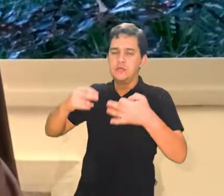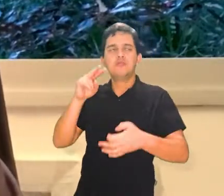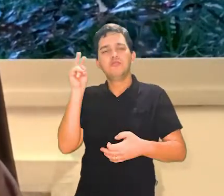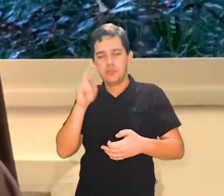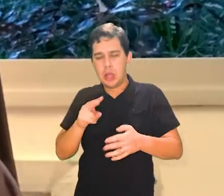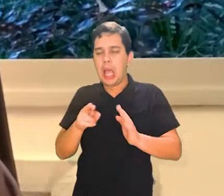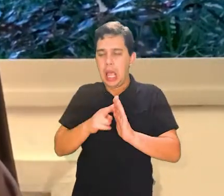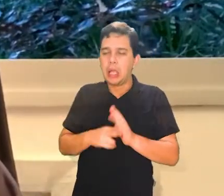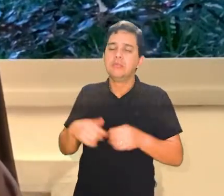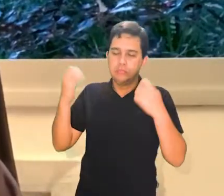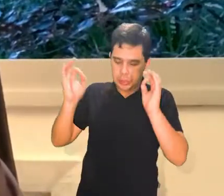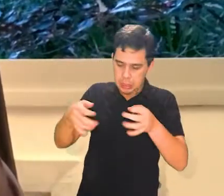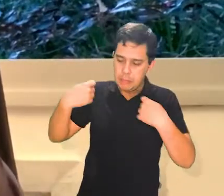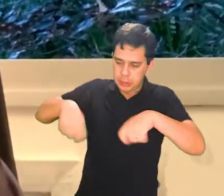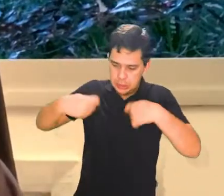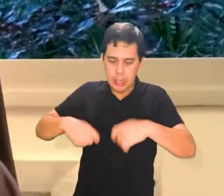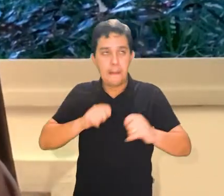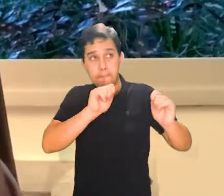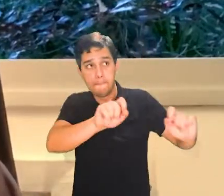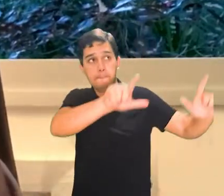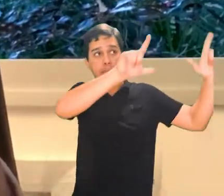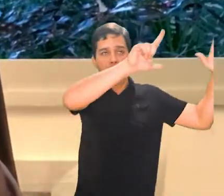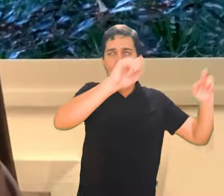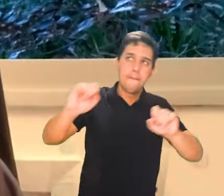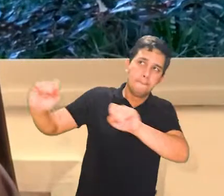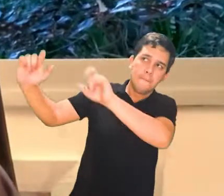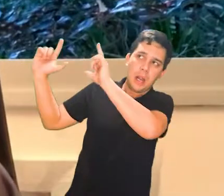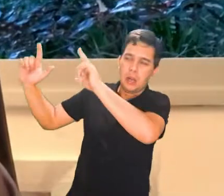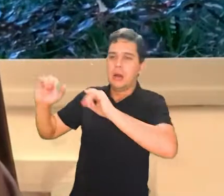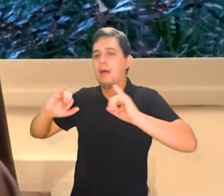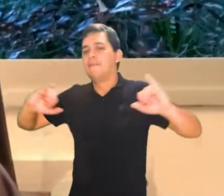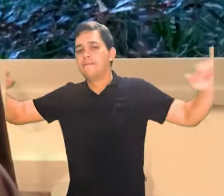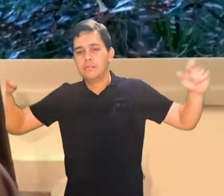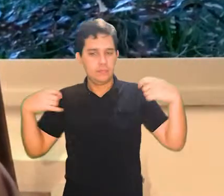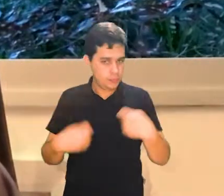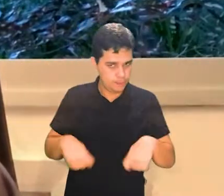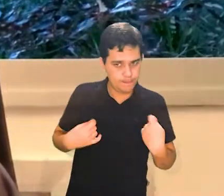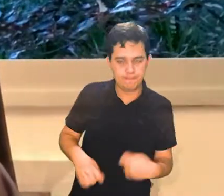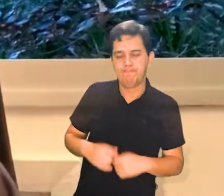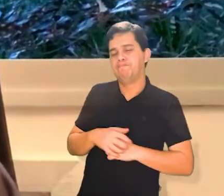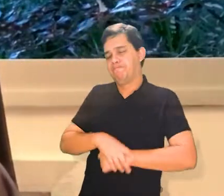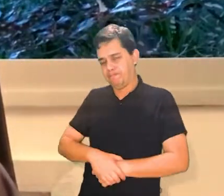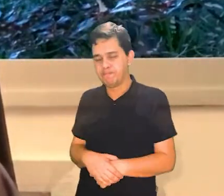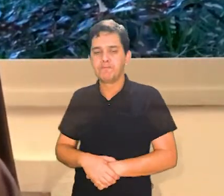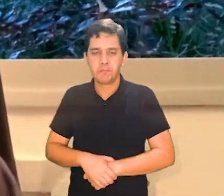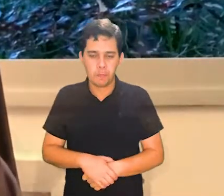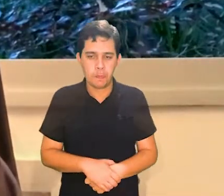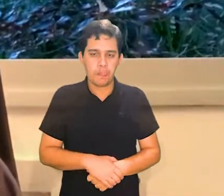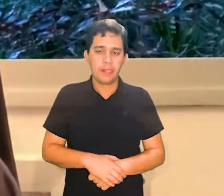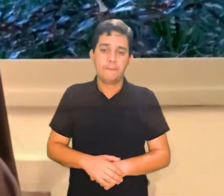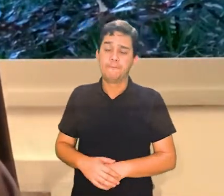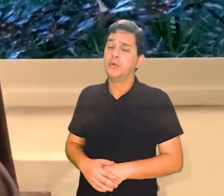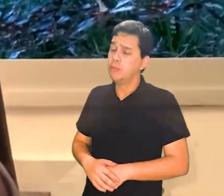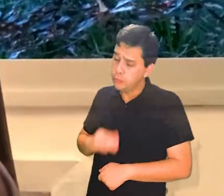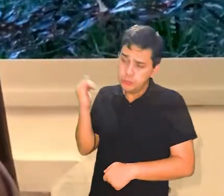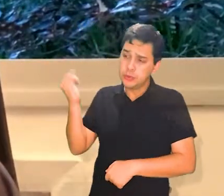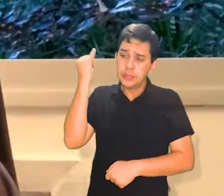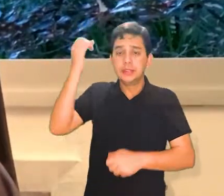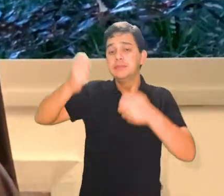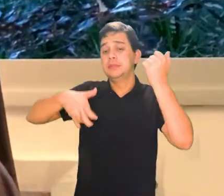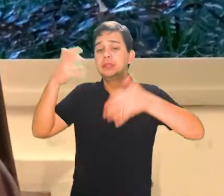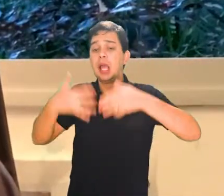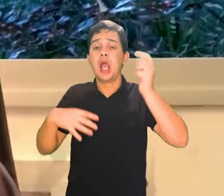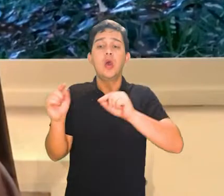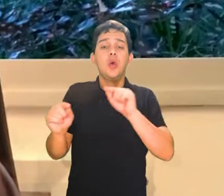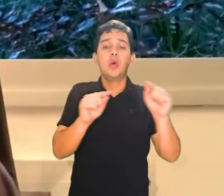agora é muito importante ressaltar a importância, é muito importante ressaltar a participação, né,